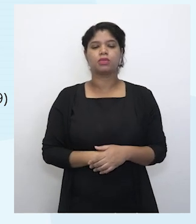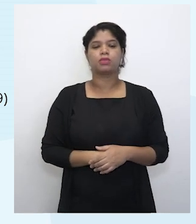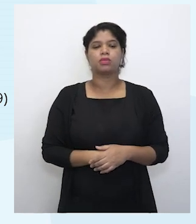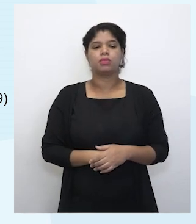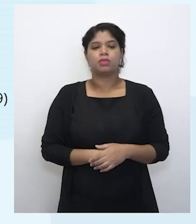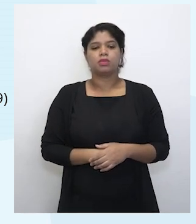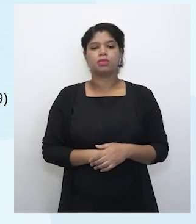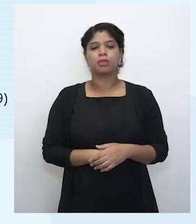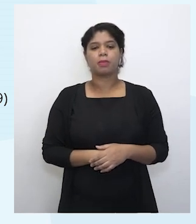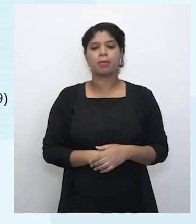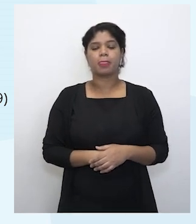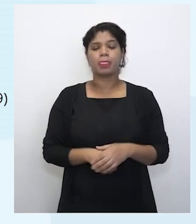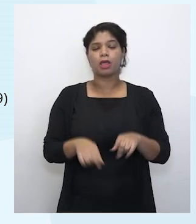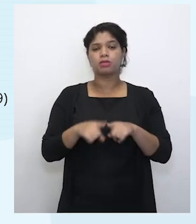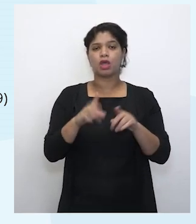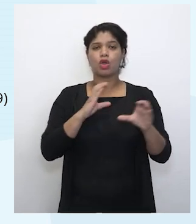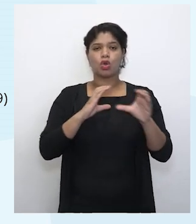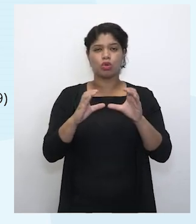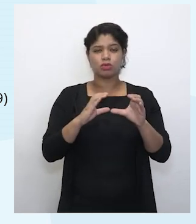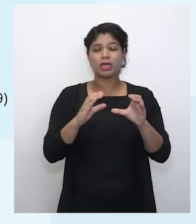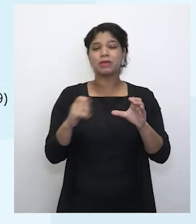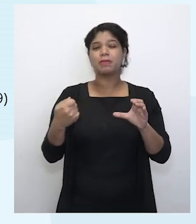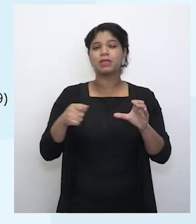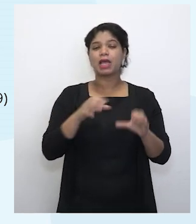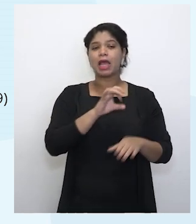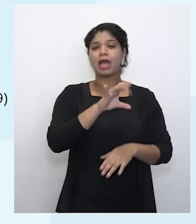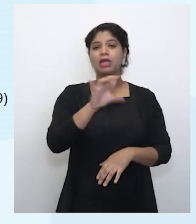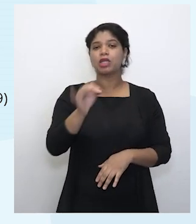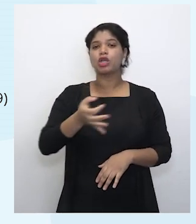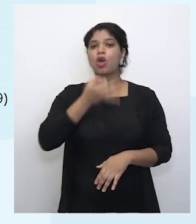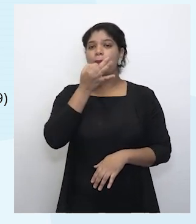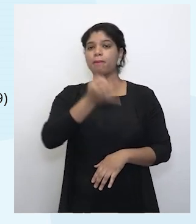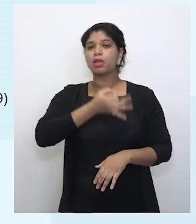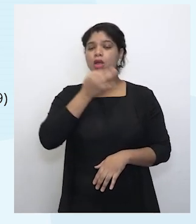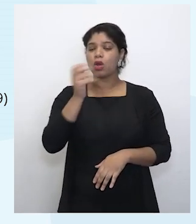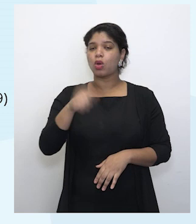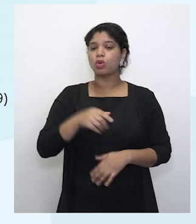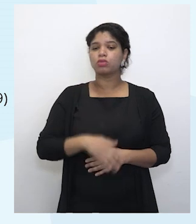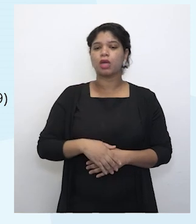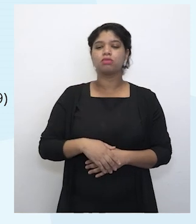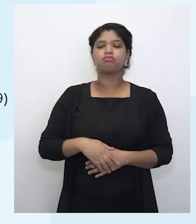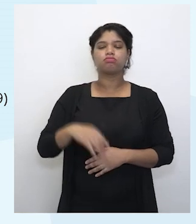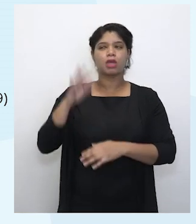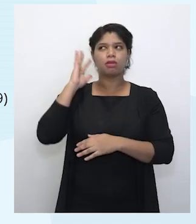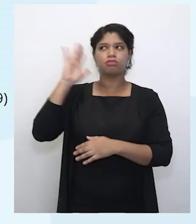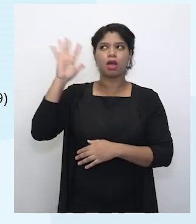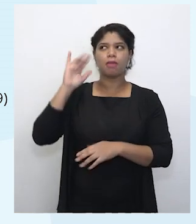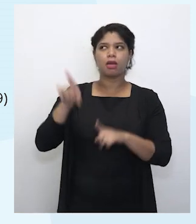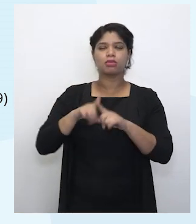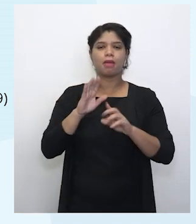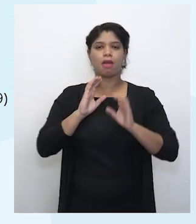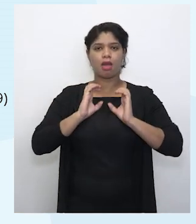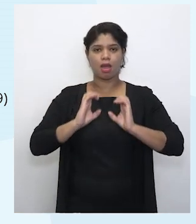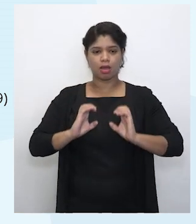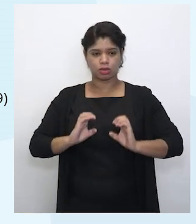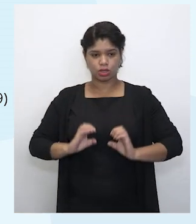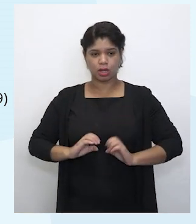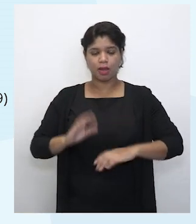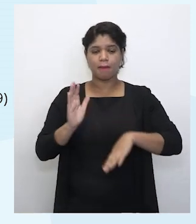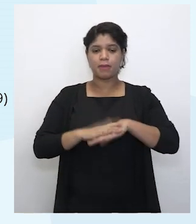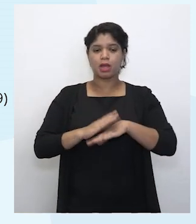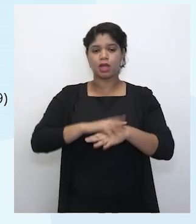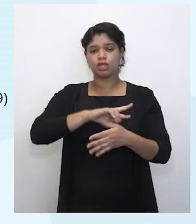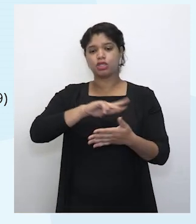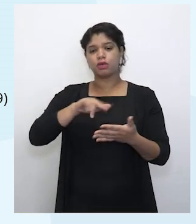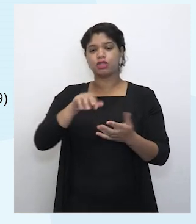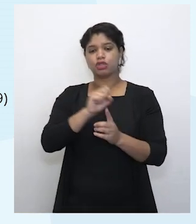formação e comunicação de forma crítica, significativa, reflexiva e ética, nas diversas práticas